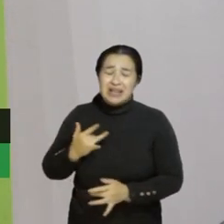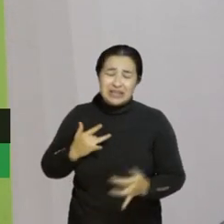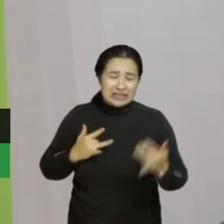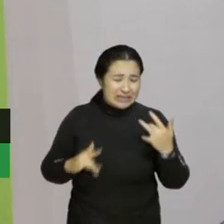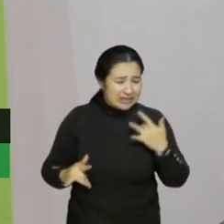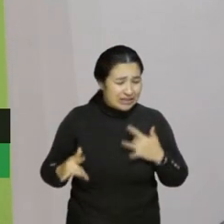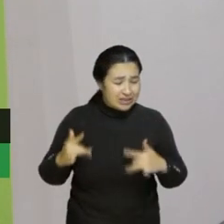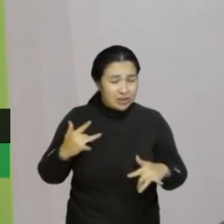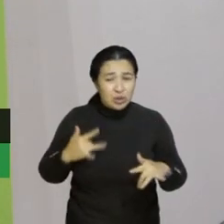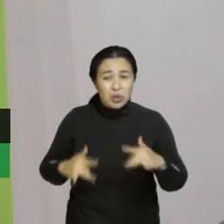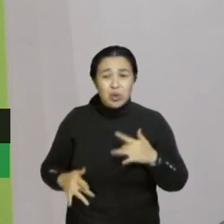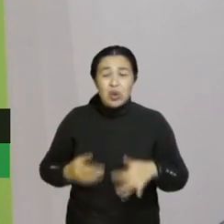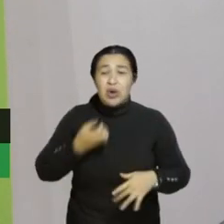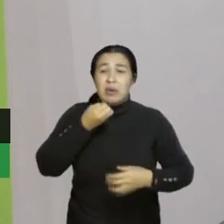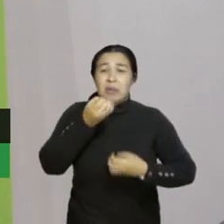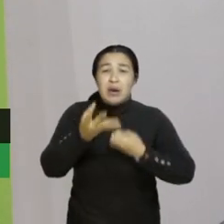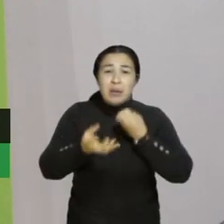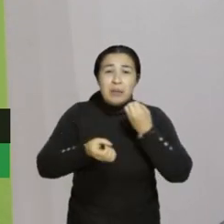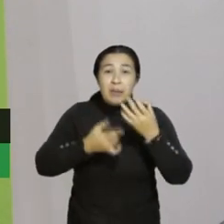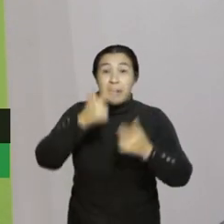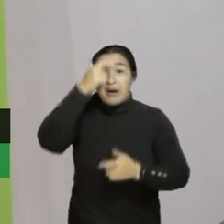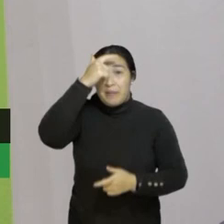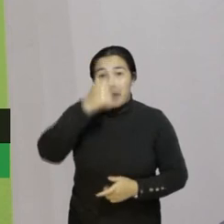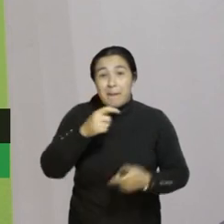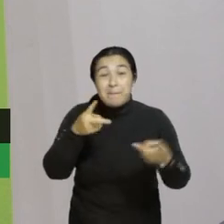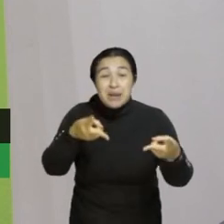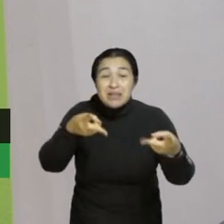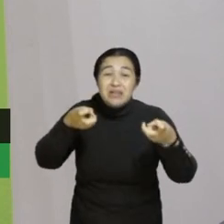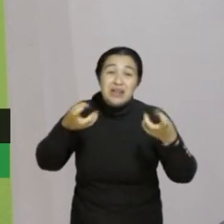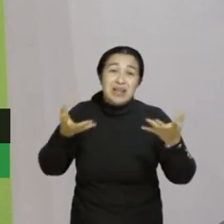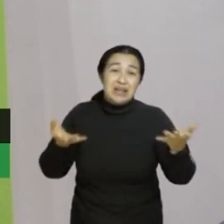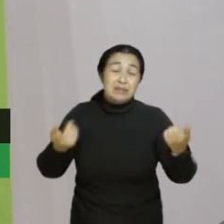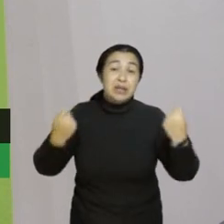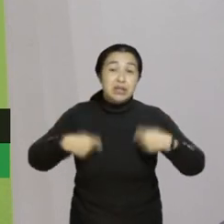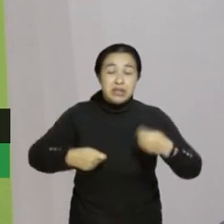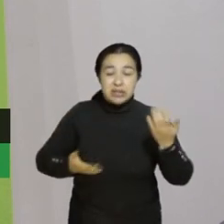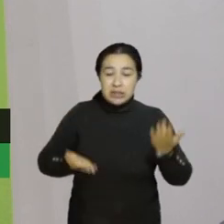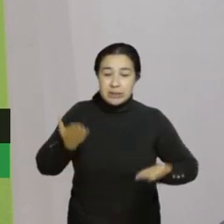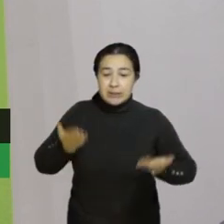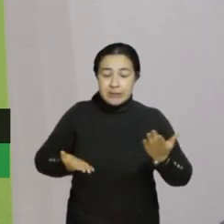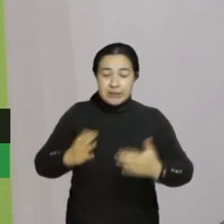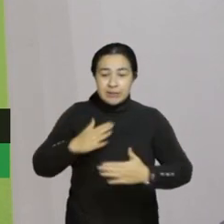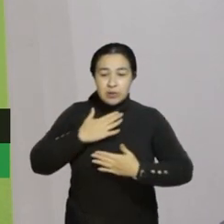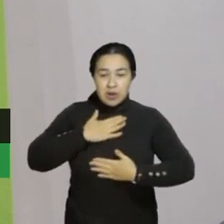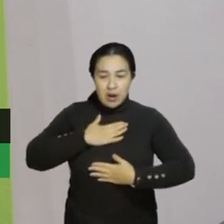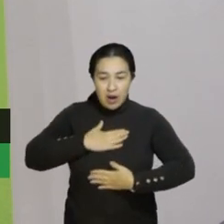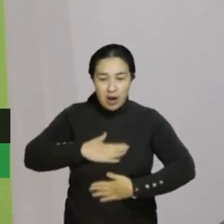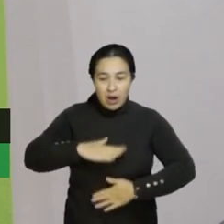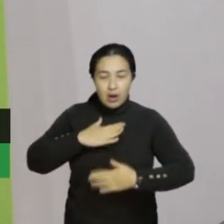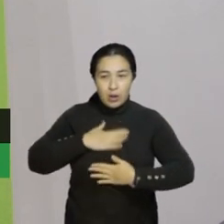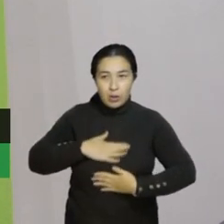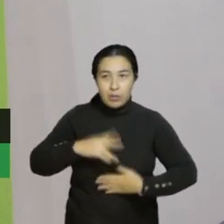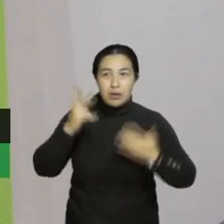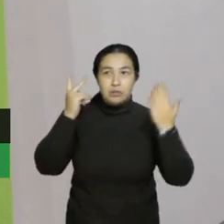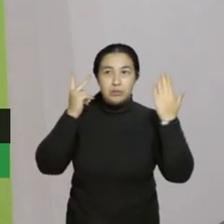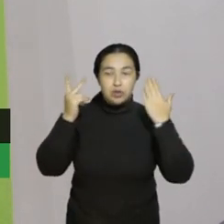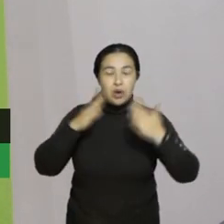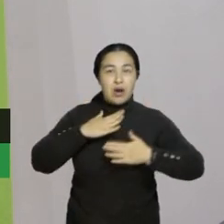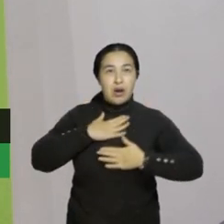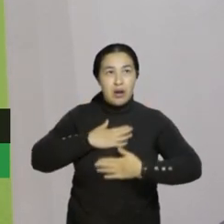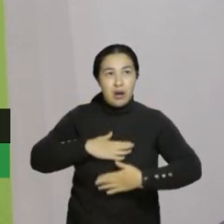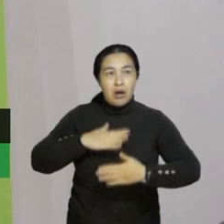sendo expressa no rosto. É preciso muito equilíbrio emocional, psicológico, para estar lá e vendo tudo